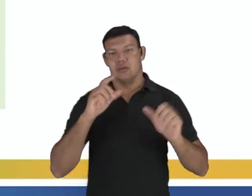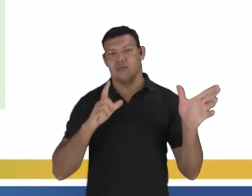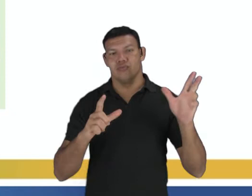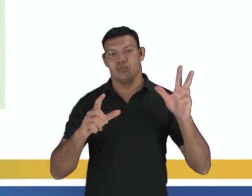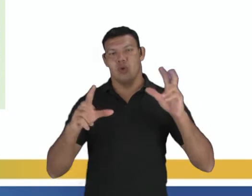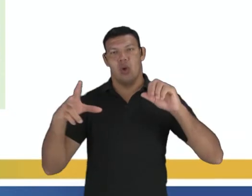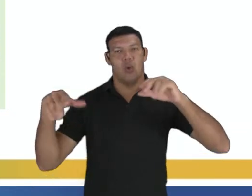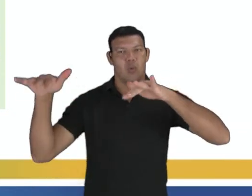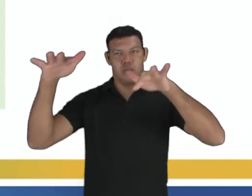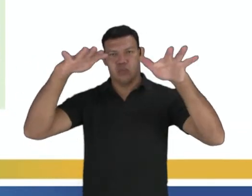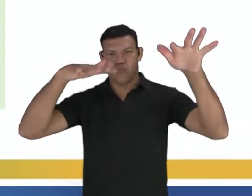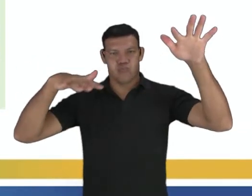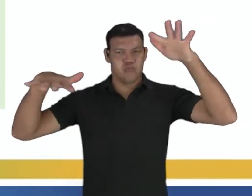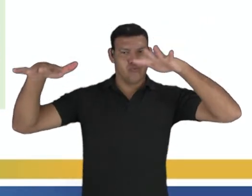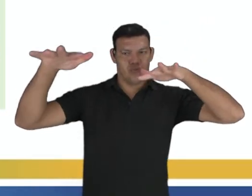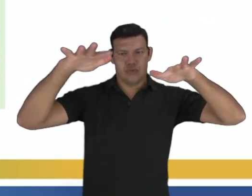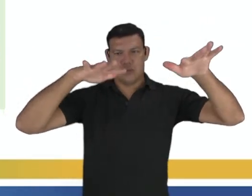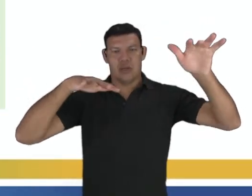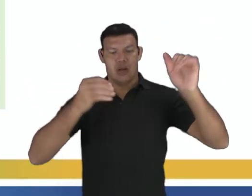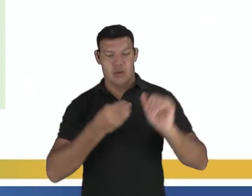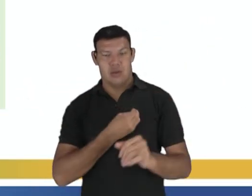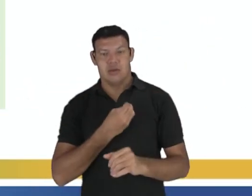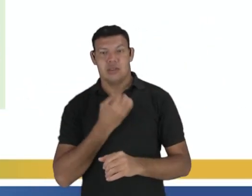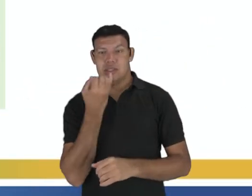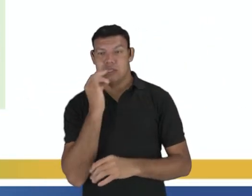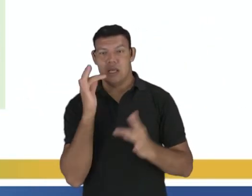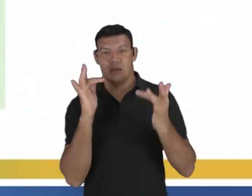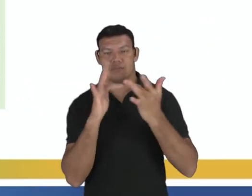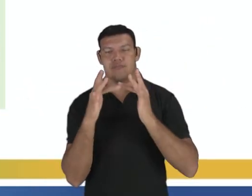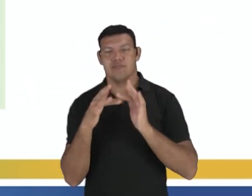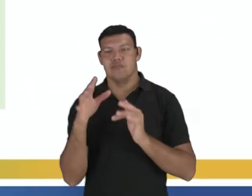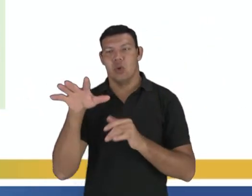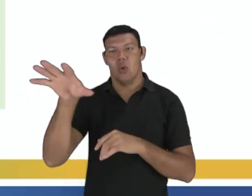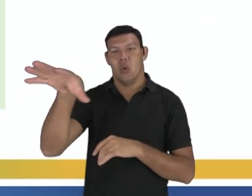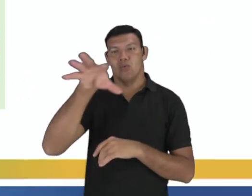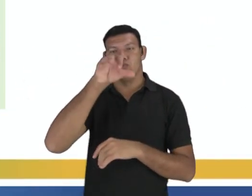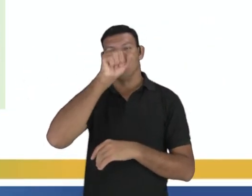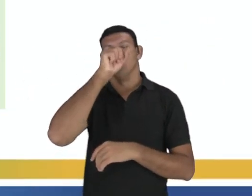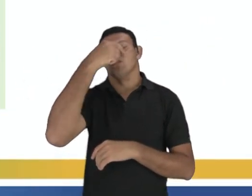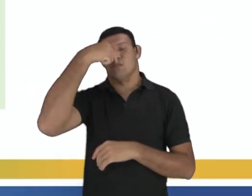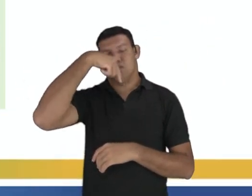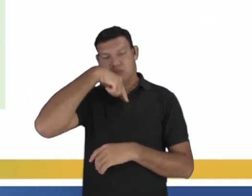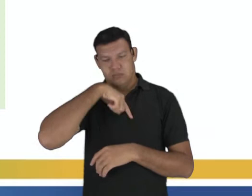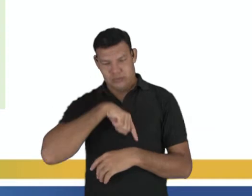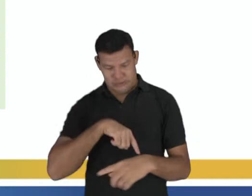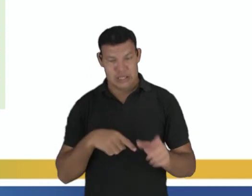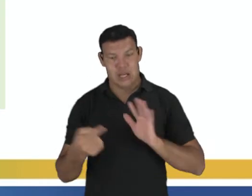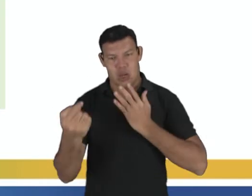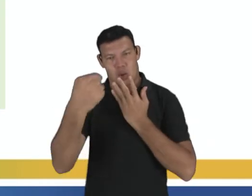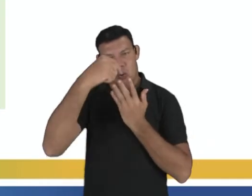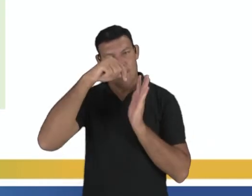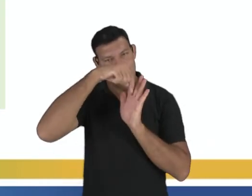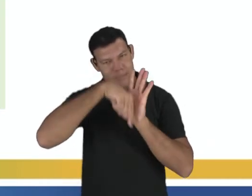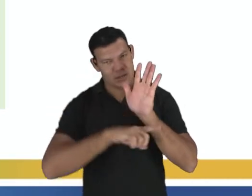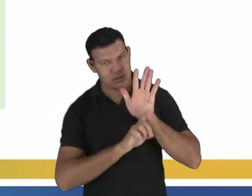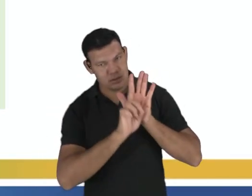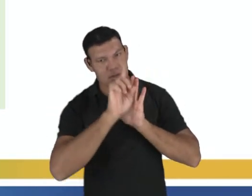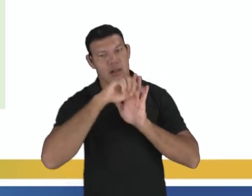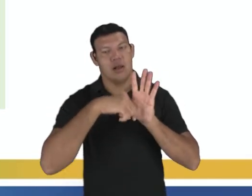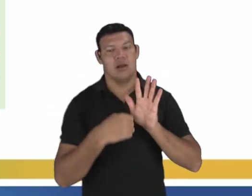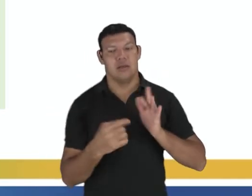no ambiente, ele é um vírus vivo, real, tá? Se ela entrar em contato com ele, o sistema imunológico vai lembrar, né? Ela vai ter a